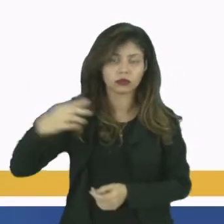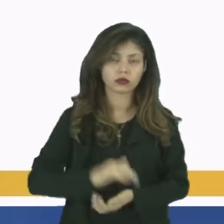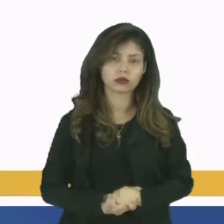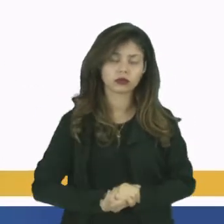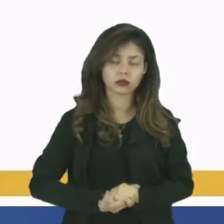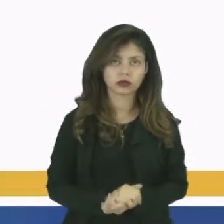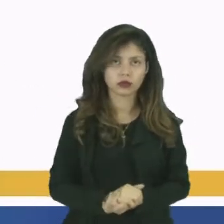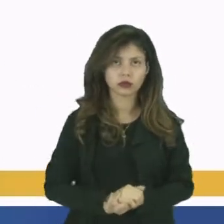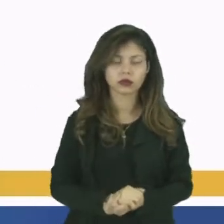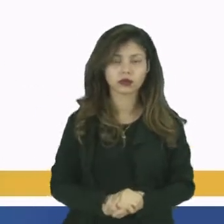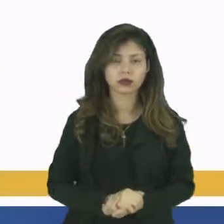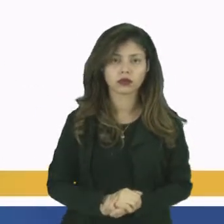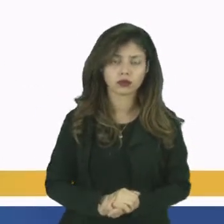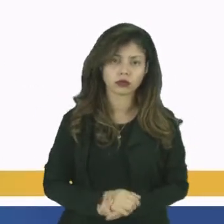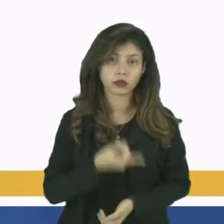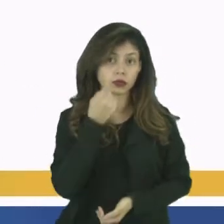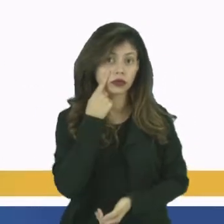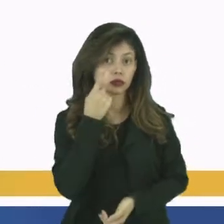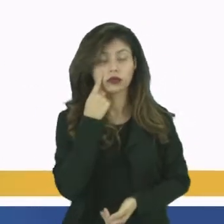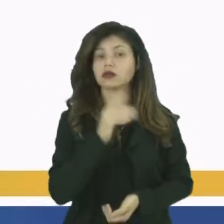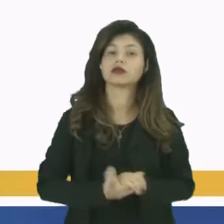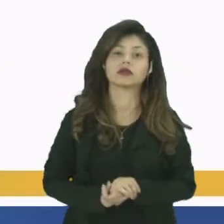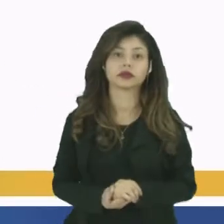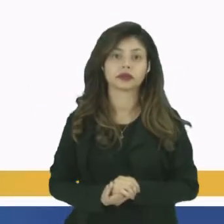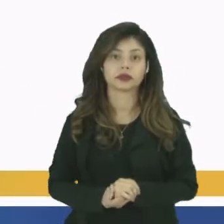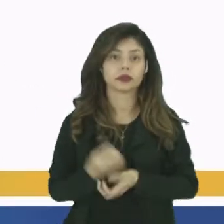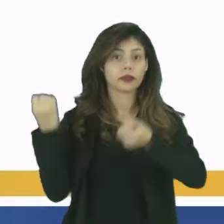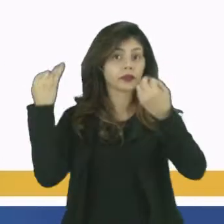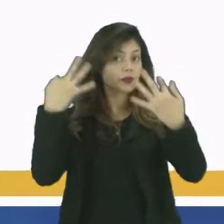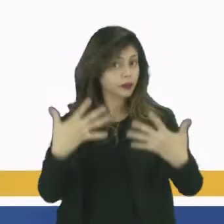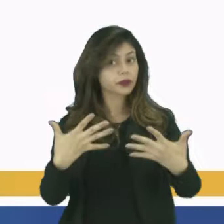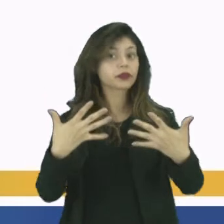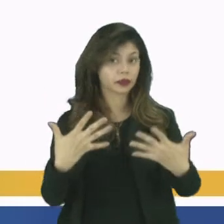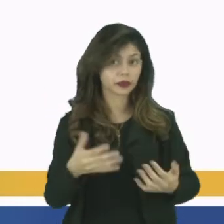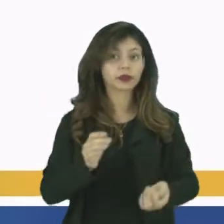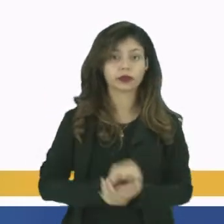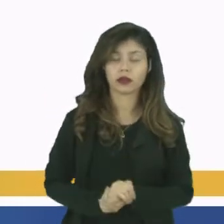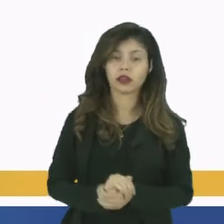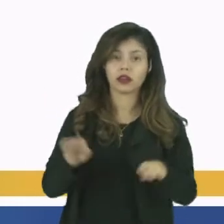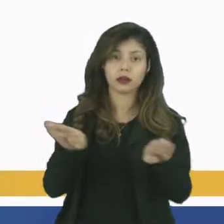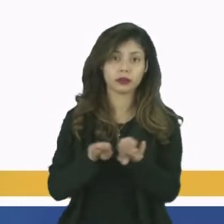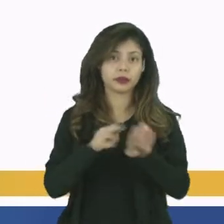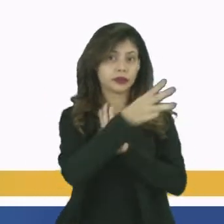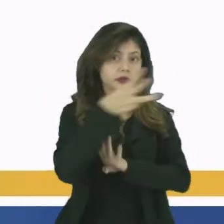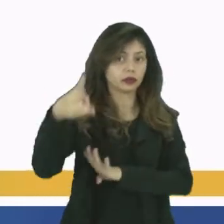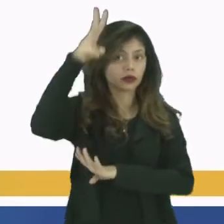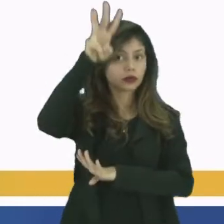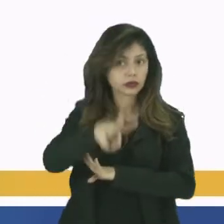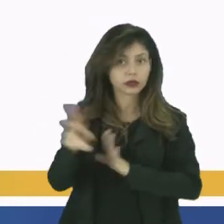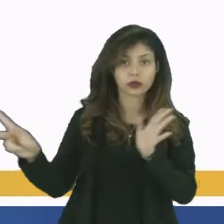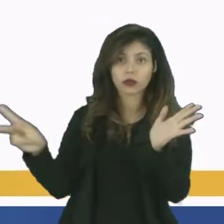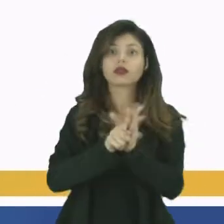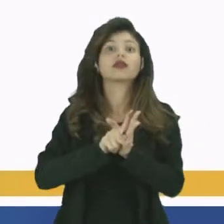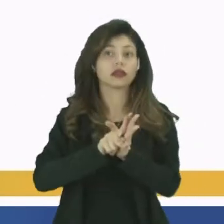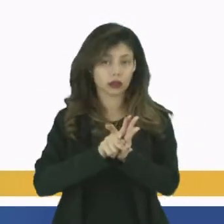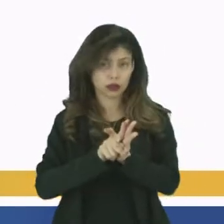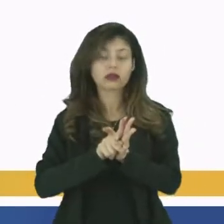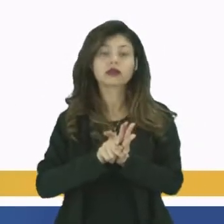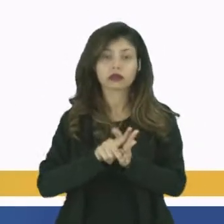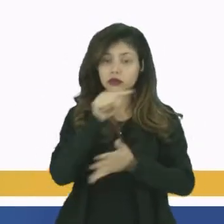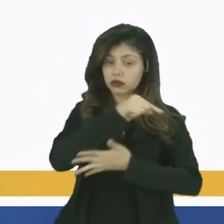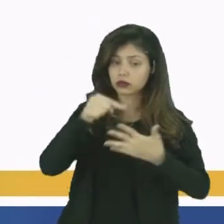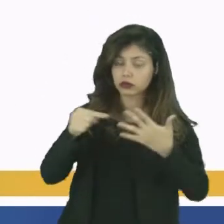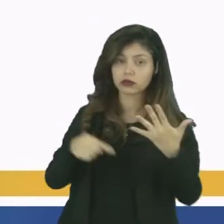3. Então, veja que, por definição, o determinante da matriz A é o próprio elemento da